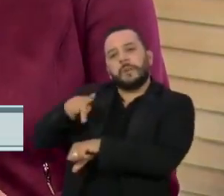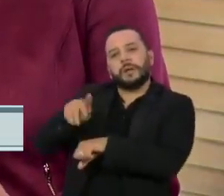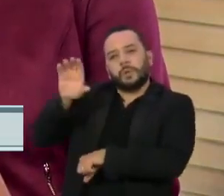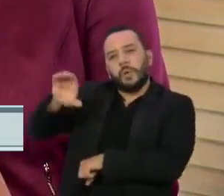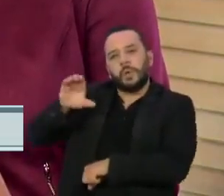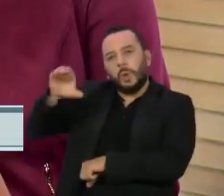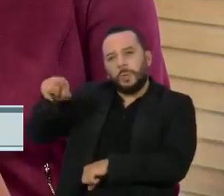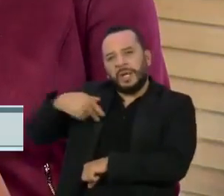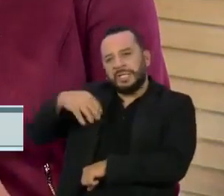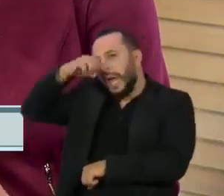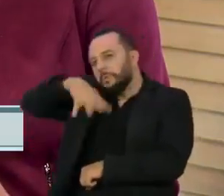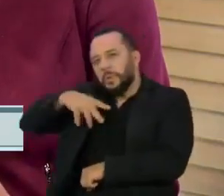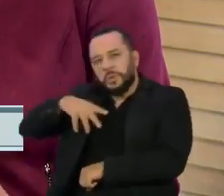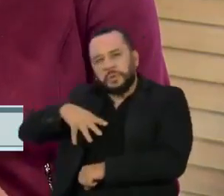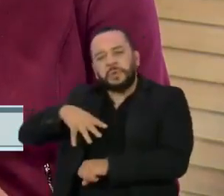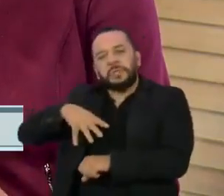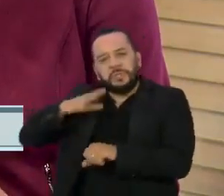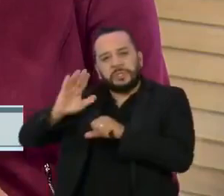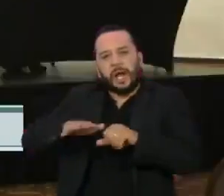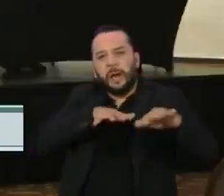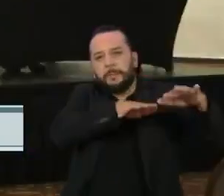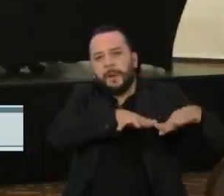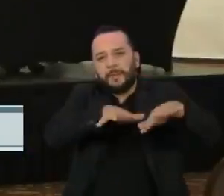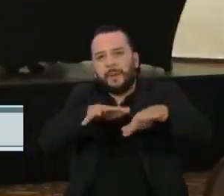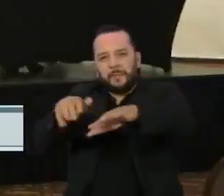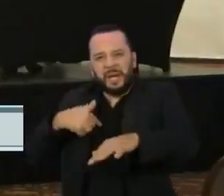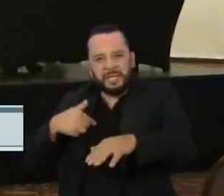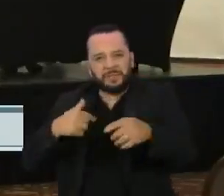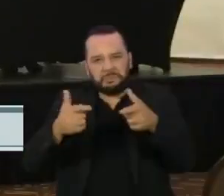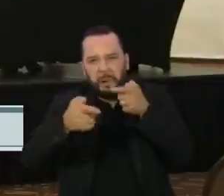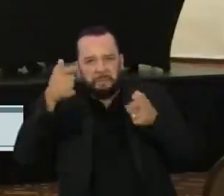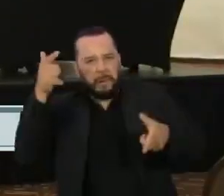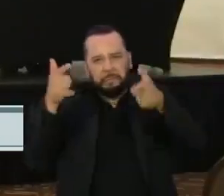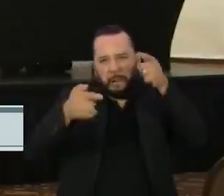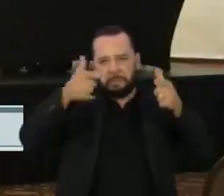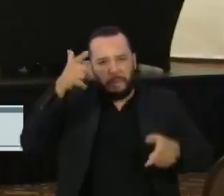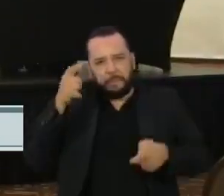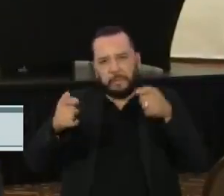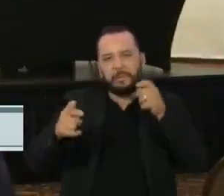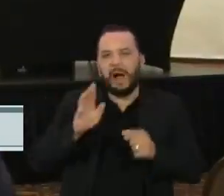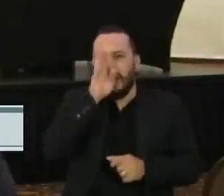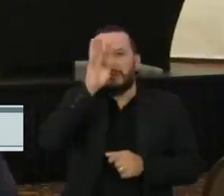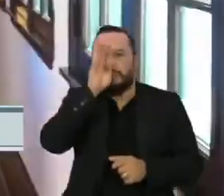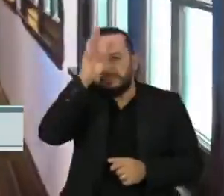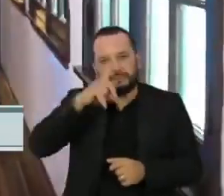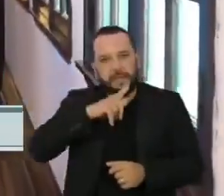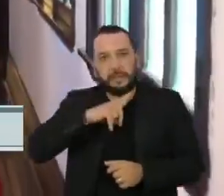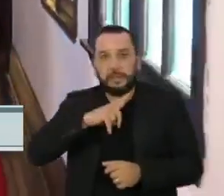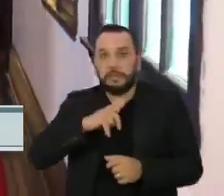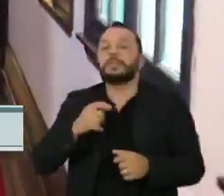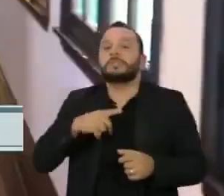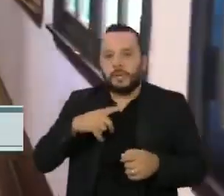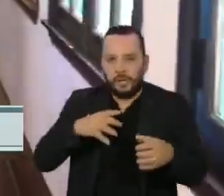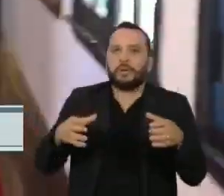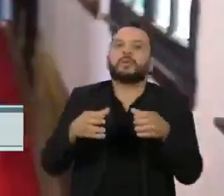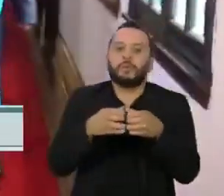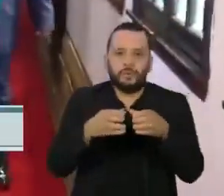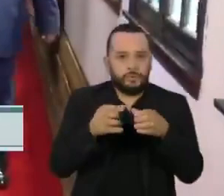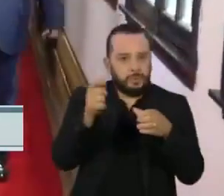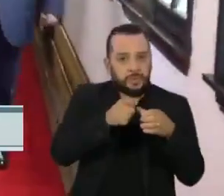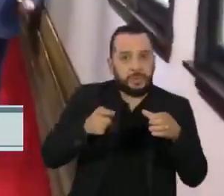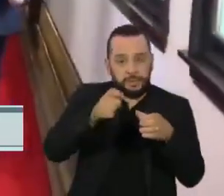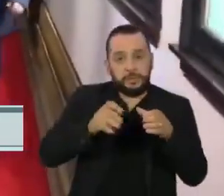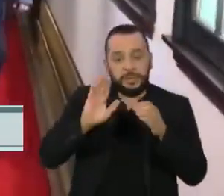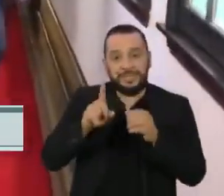mortes durante a última onda de manifestações no país a delegação se reuniu com 150 pessoas em 25 cidades da